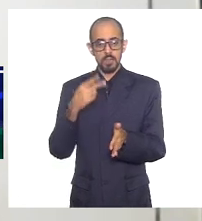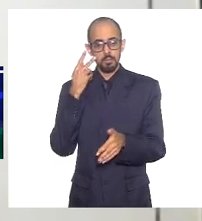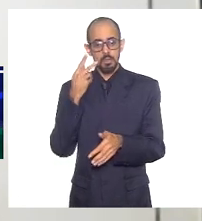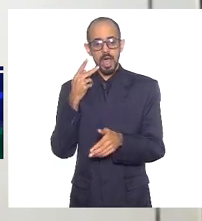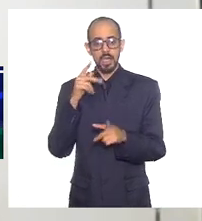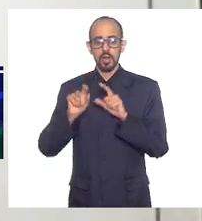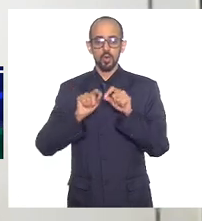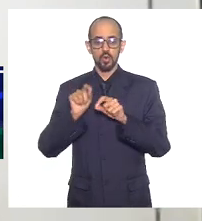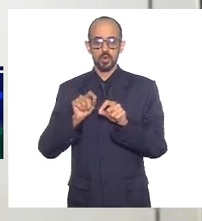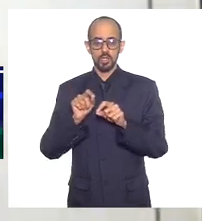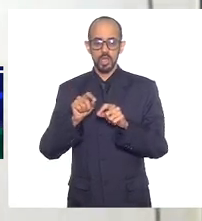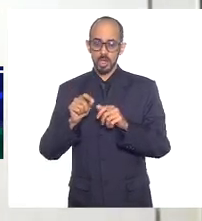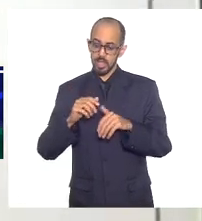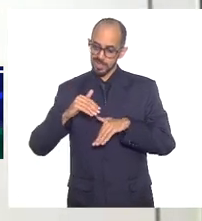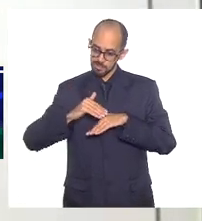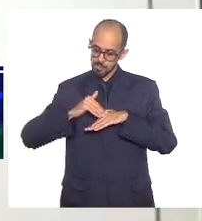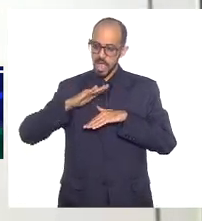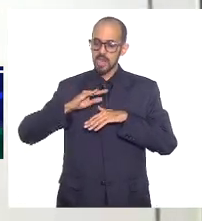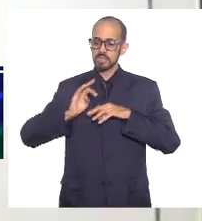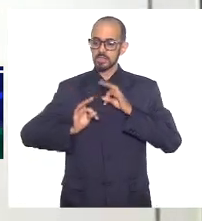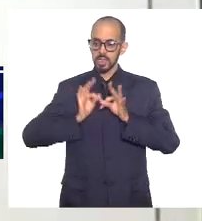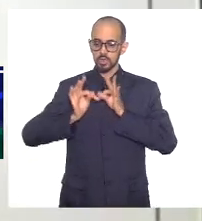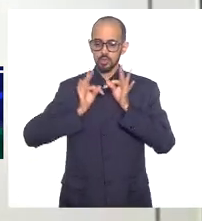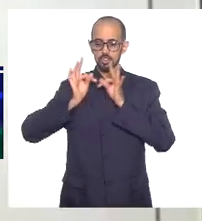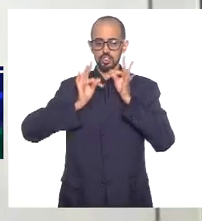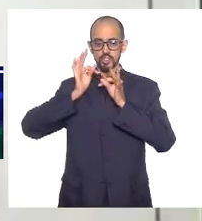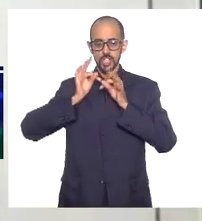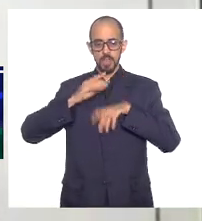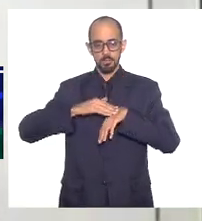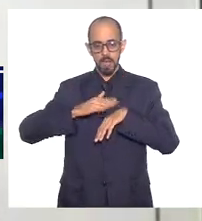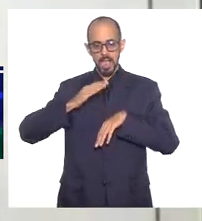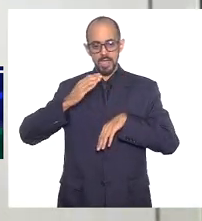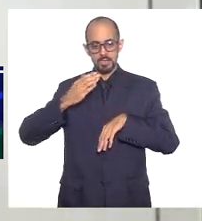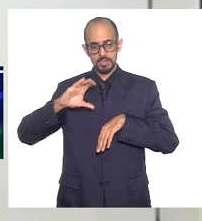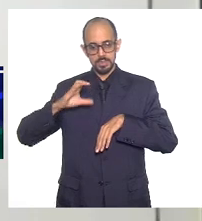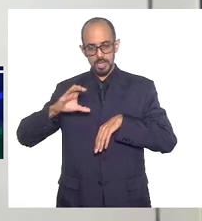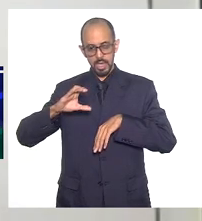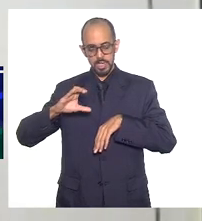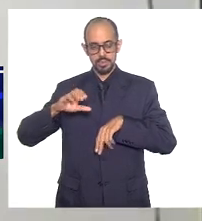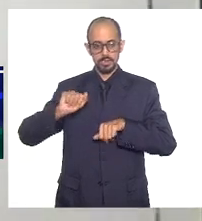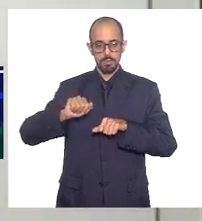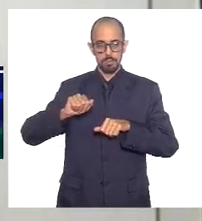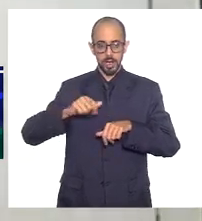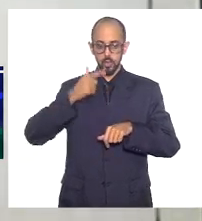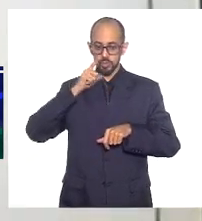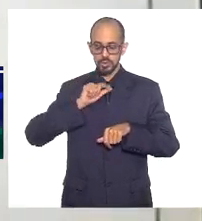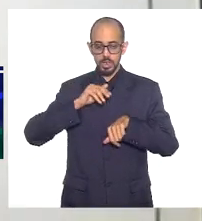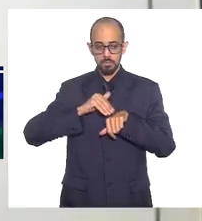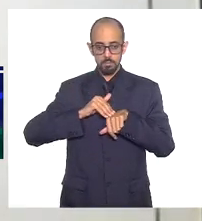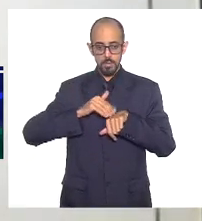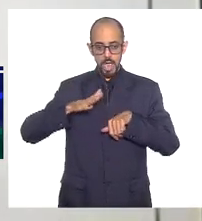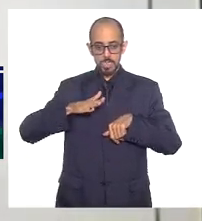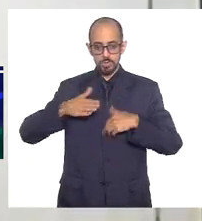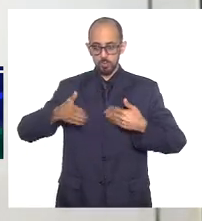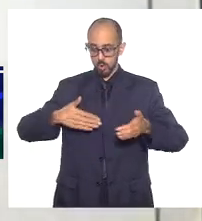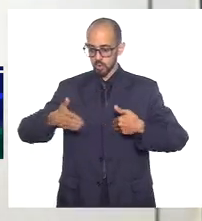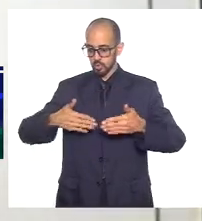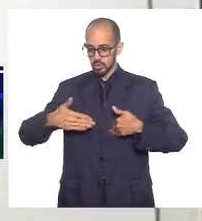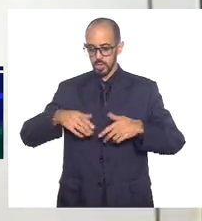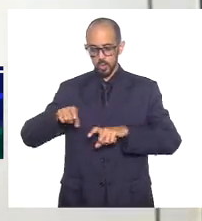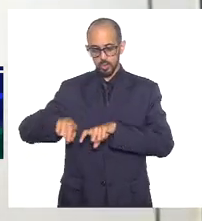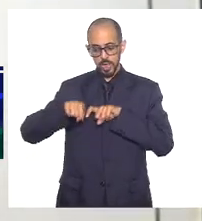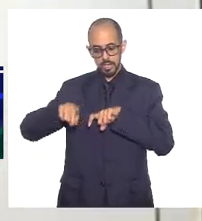maior tecnologia maior uso da ciência para aumentar a produtividade da agricultura no nosso estado